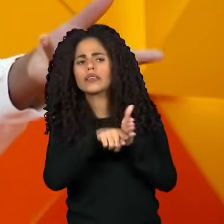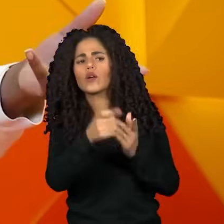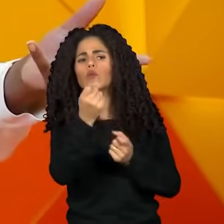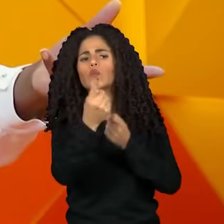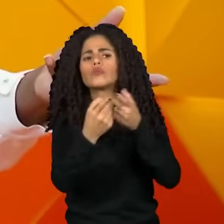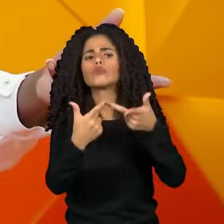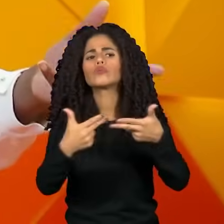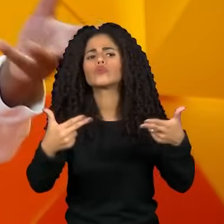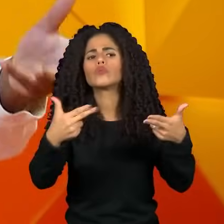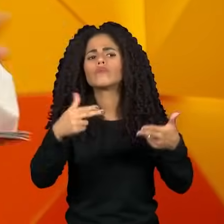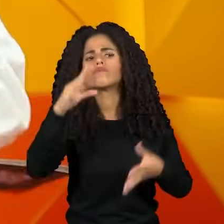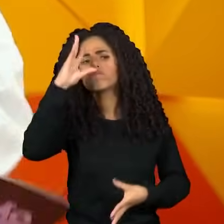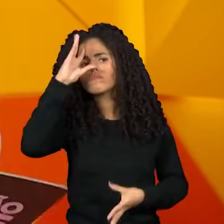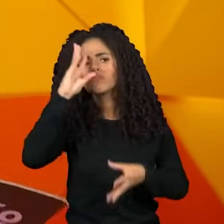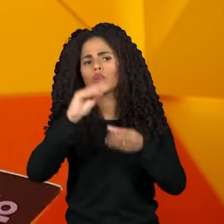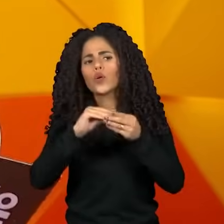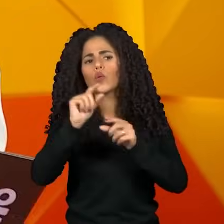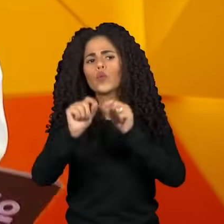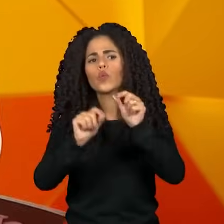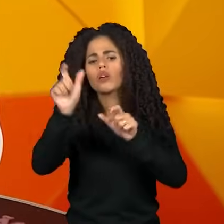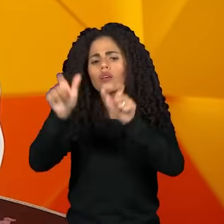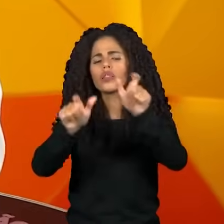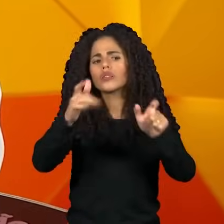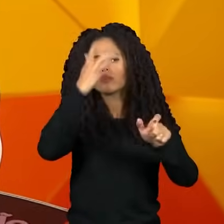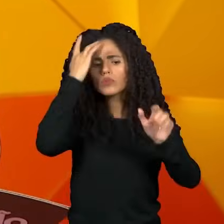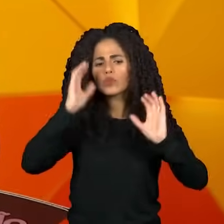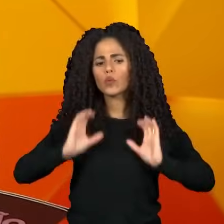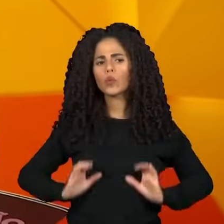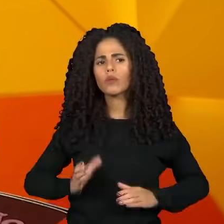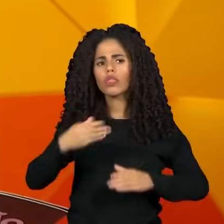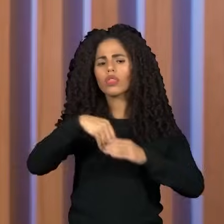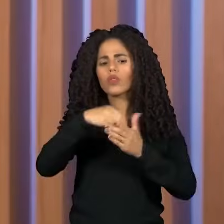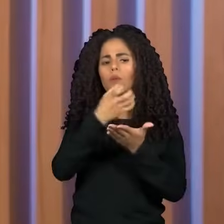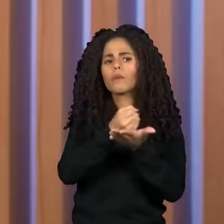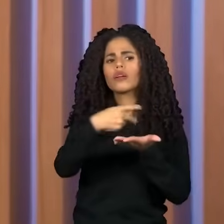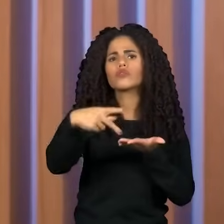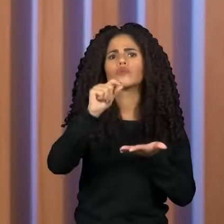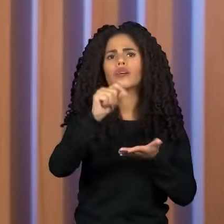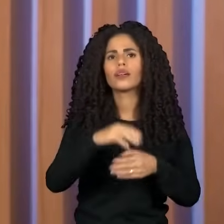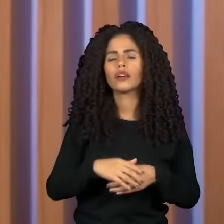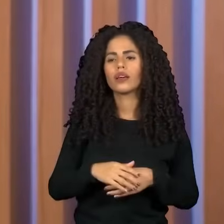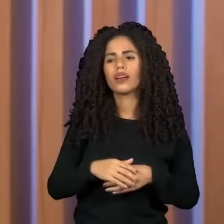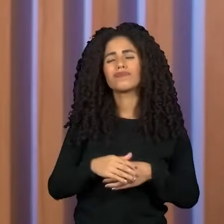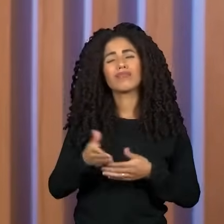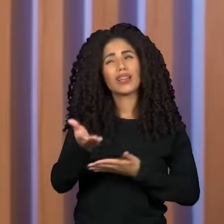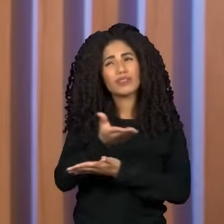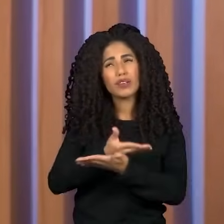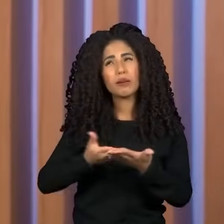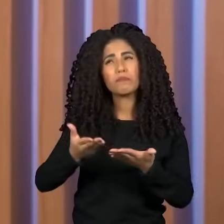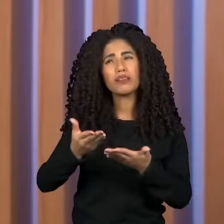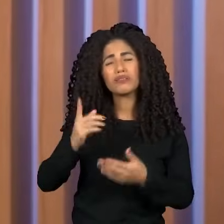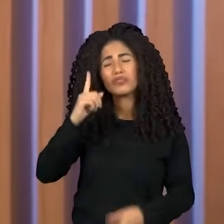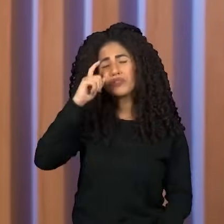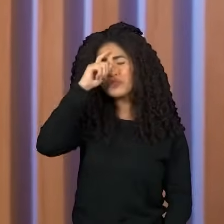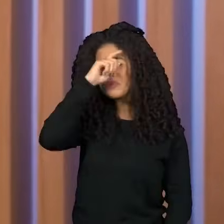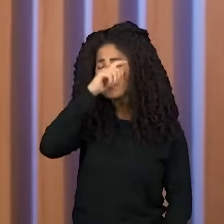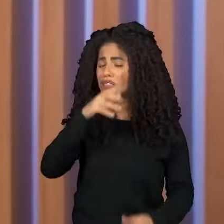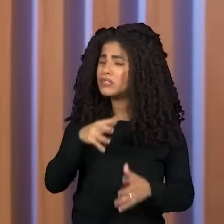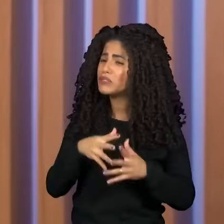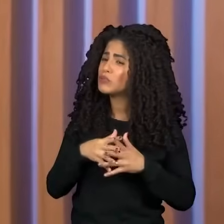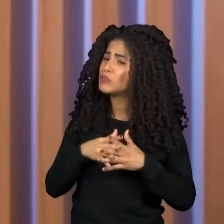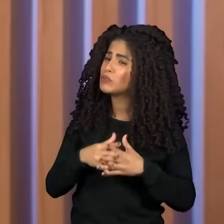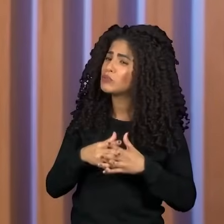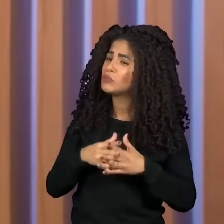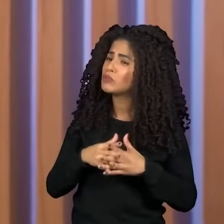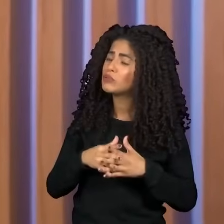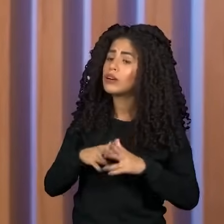tem concluído aí do comportamento do pessoal dentro dos aplicativos? Relacionamento é difícil, acho que essa é a primeira conclusão. Mas eu vejo